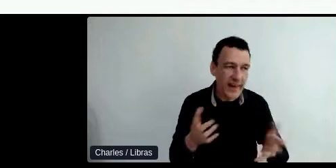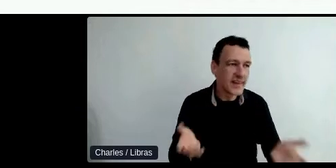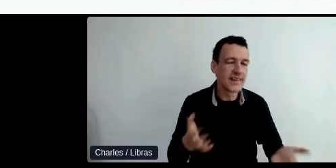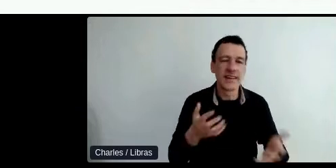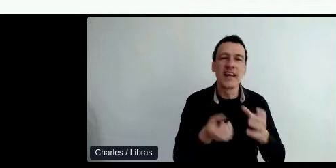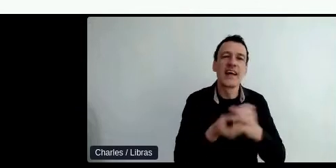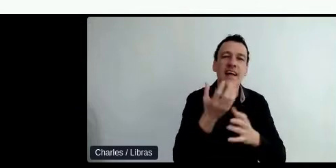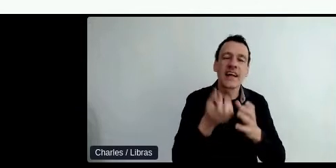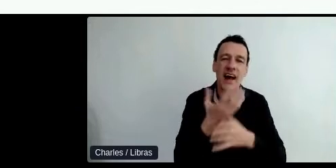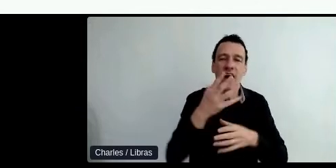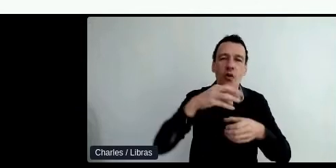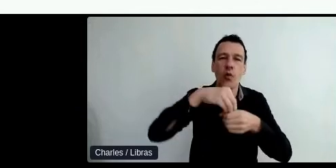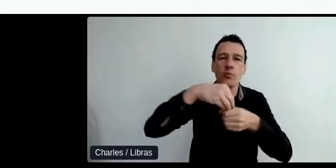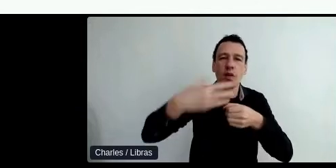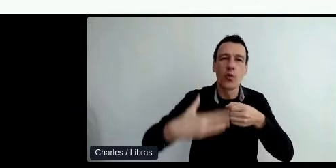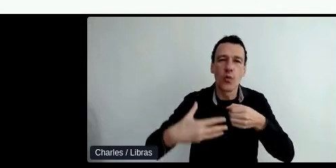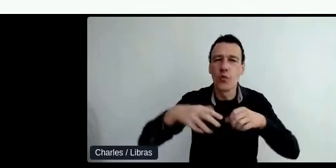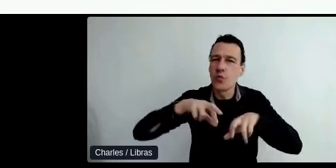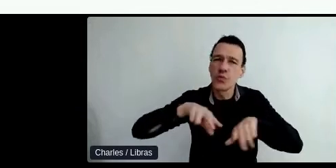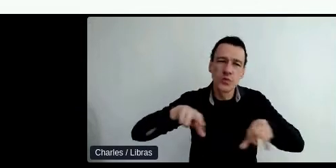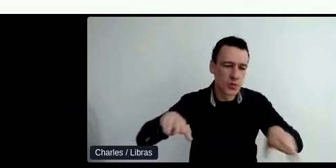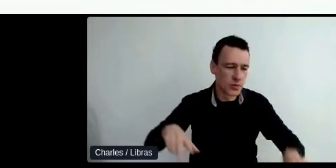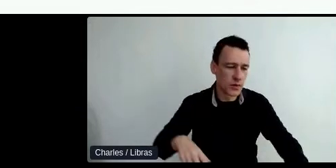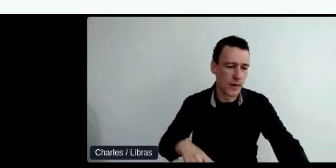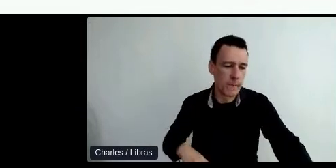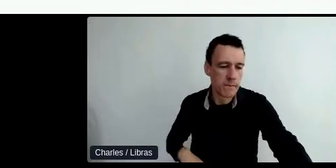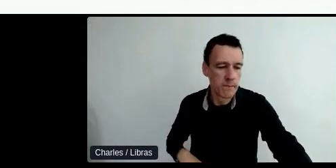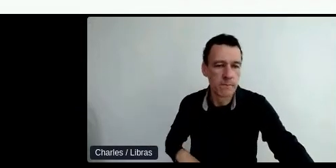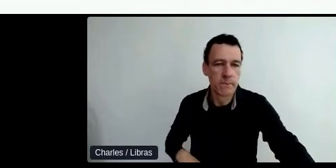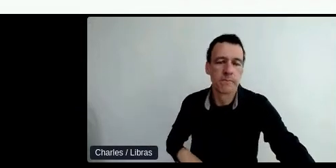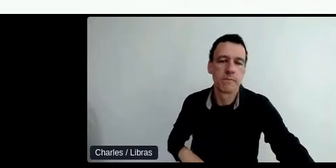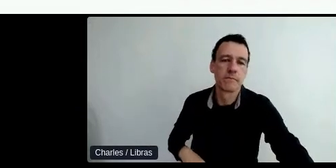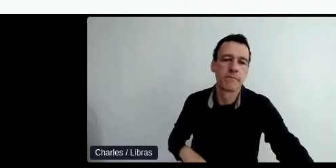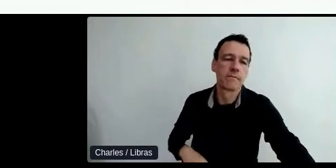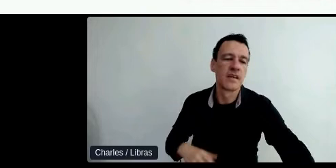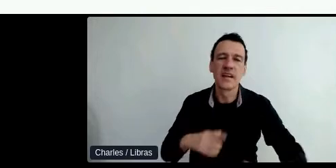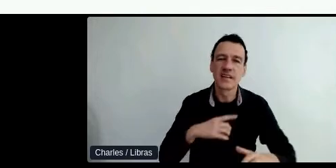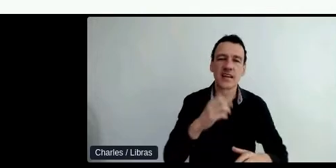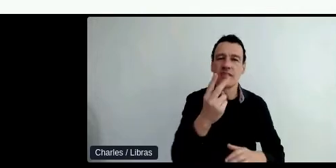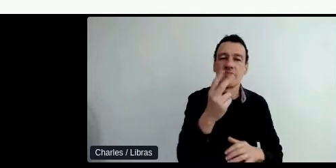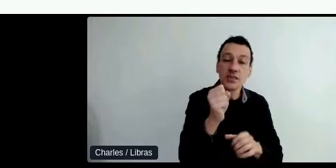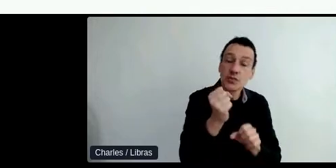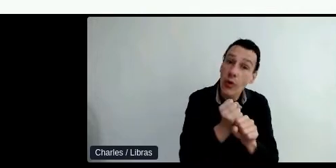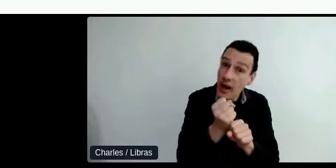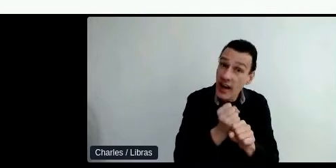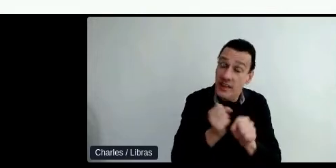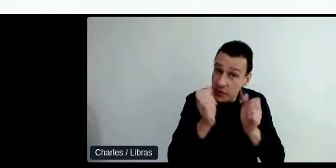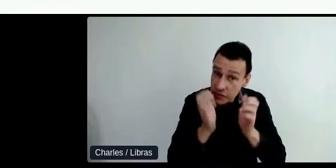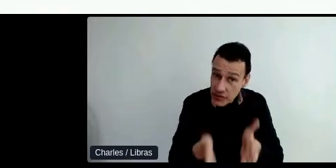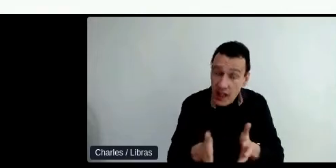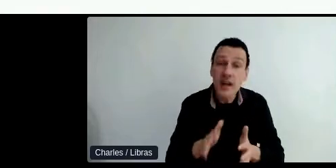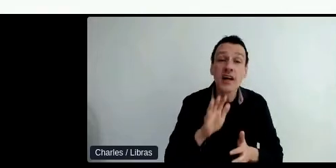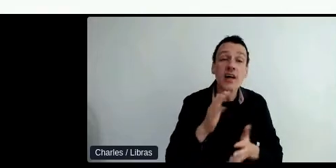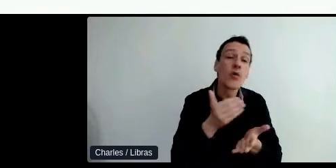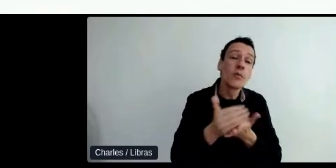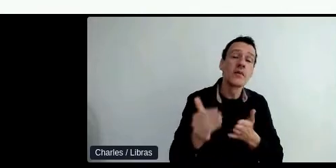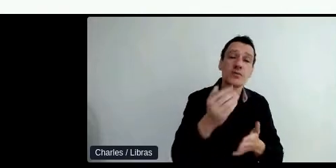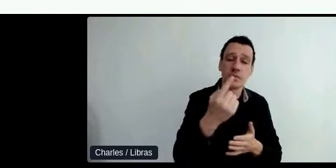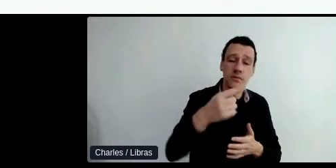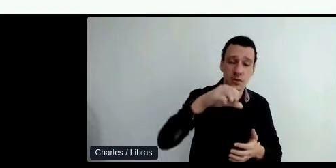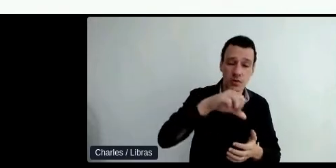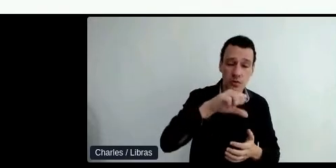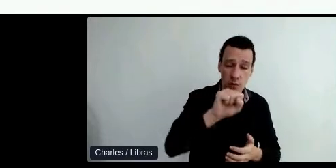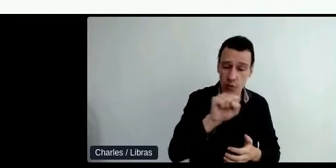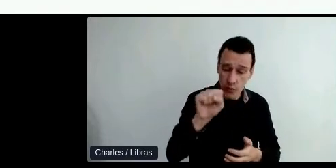tá? E ela tem 28 anos e desde 98 ela já começou esse seu viés na área aí